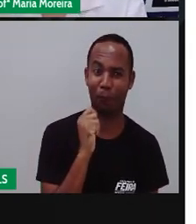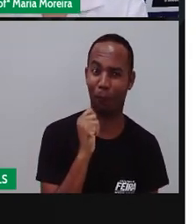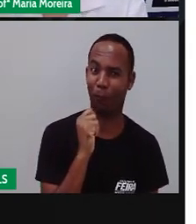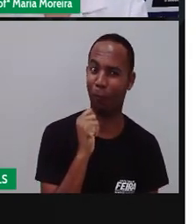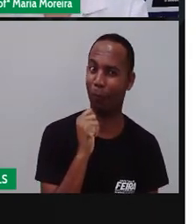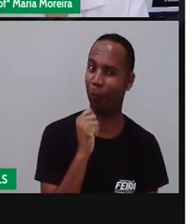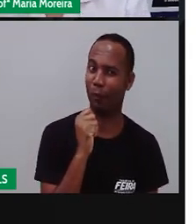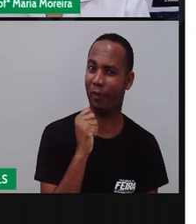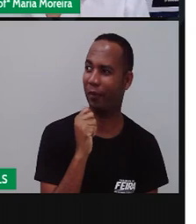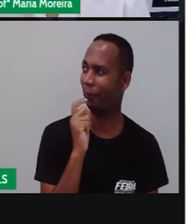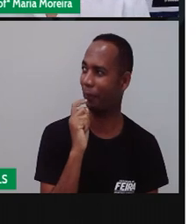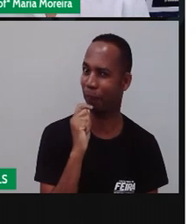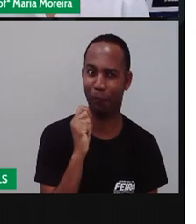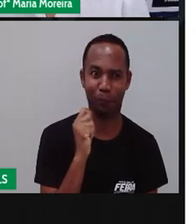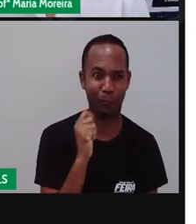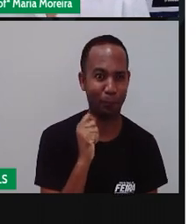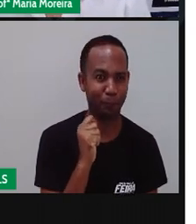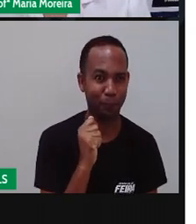Aí você vai...